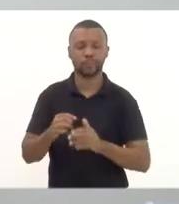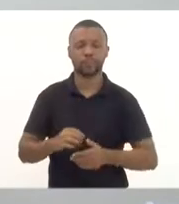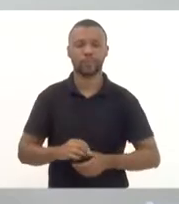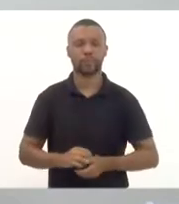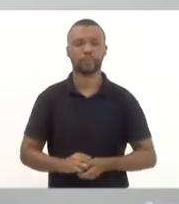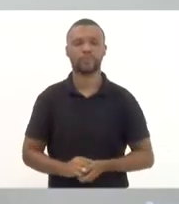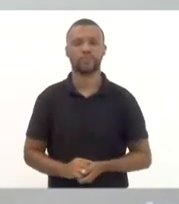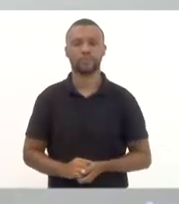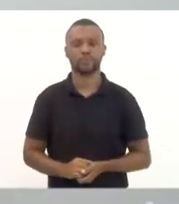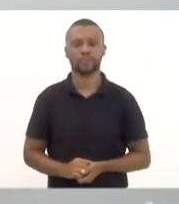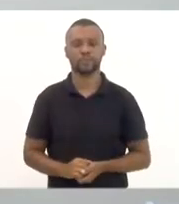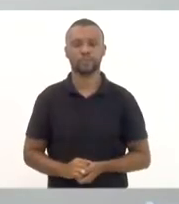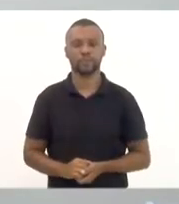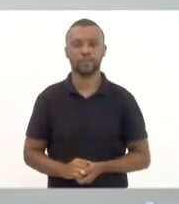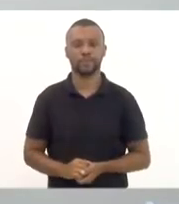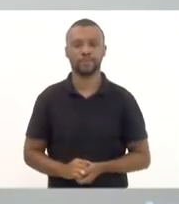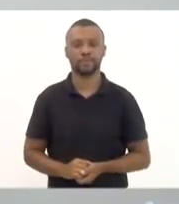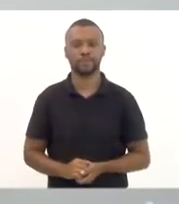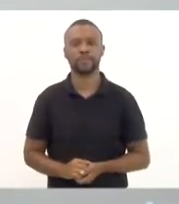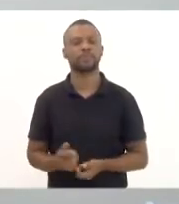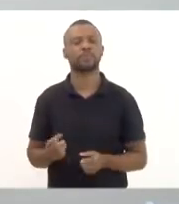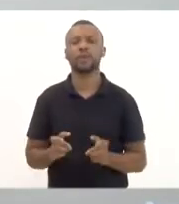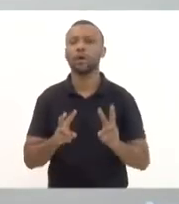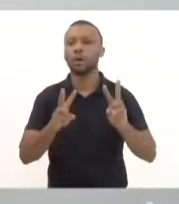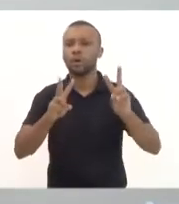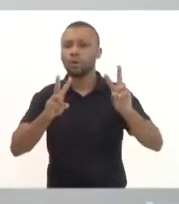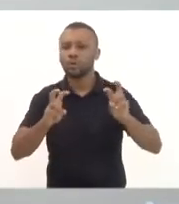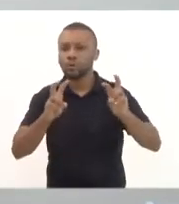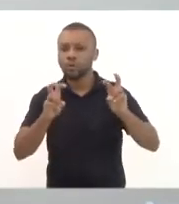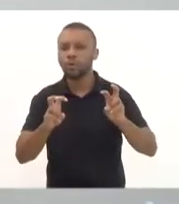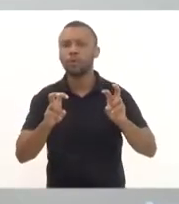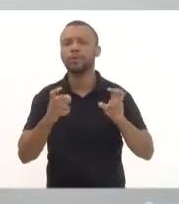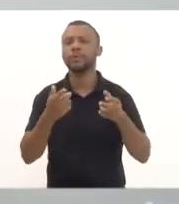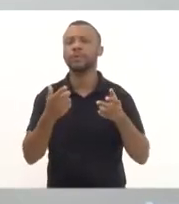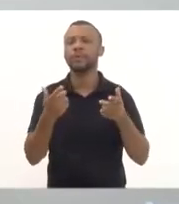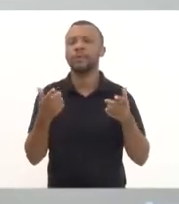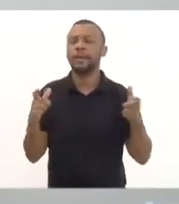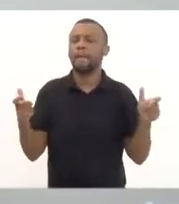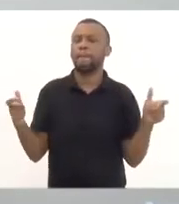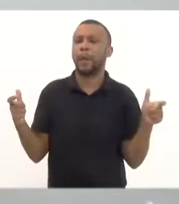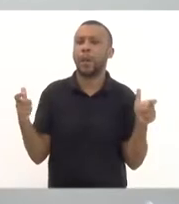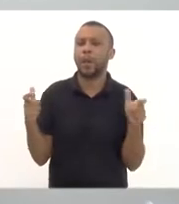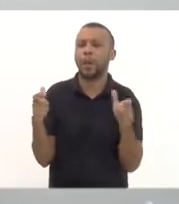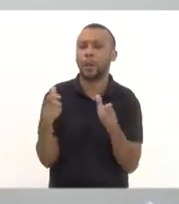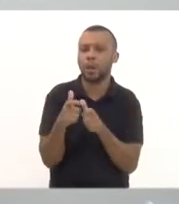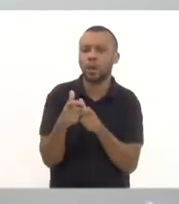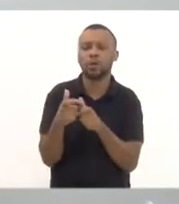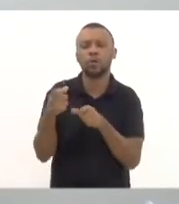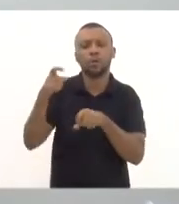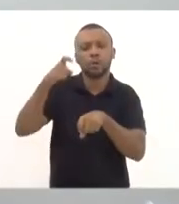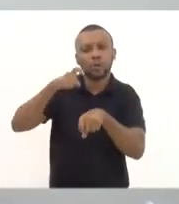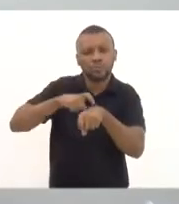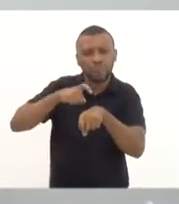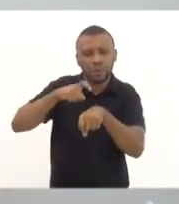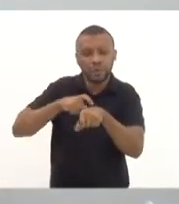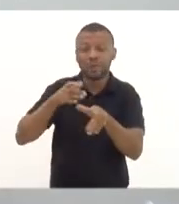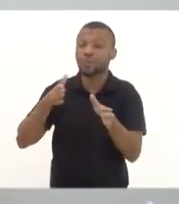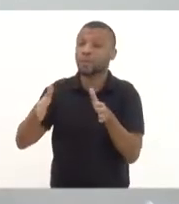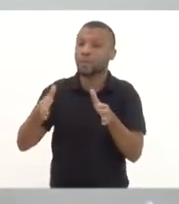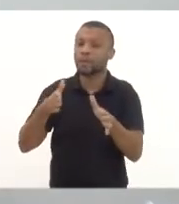total Frank a redução cumprida no período recente nos diversos